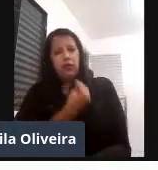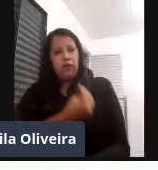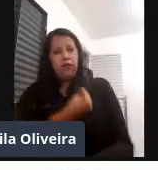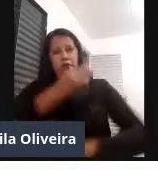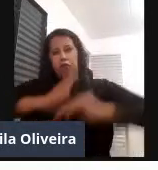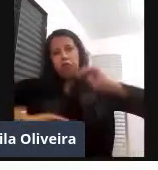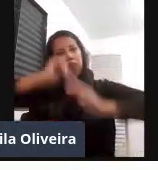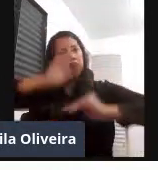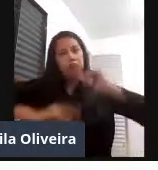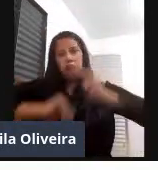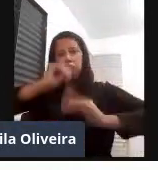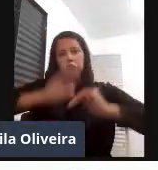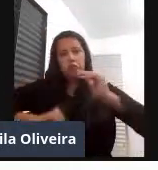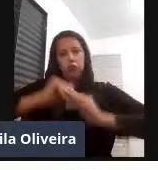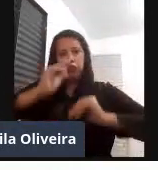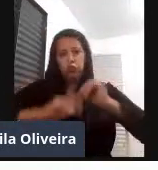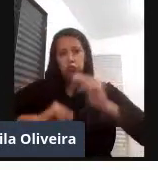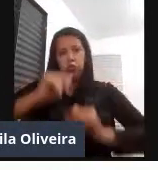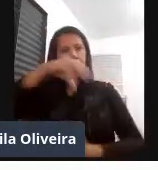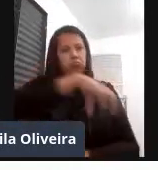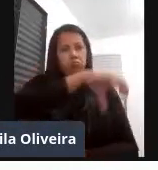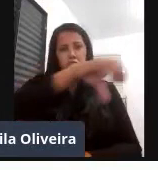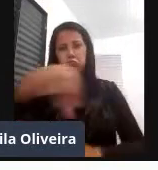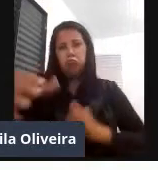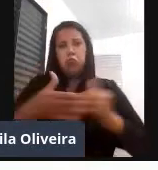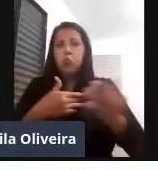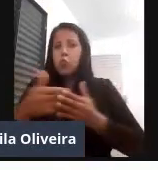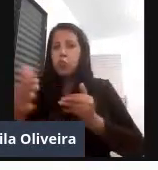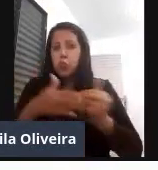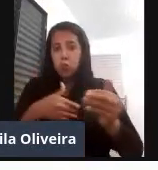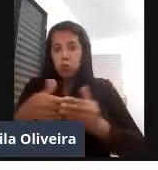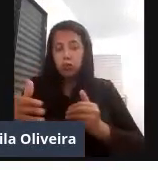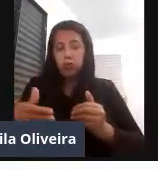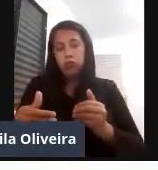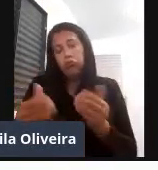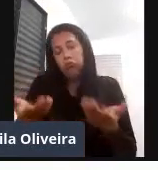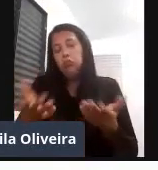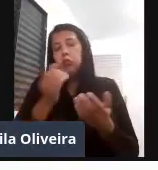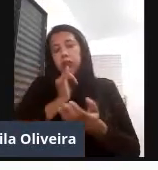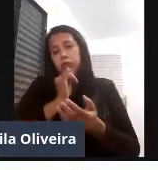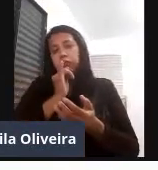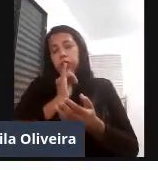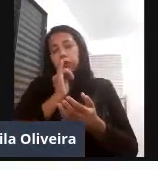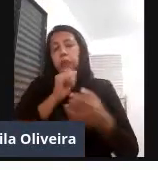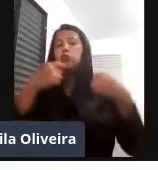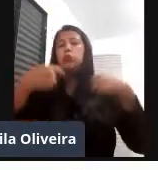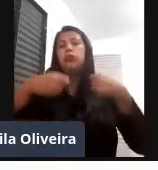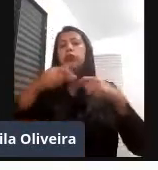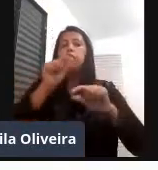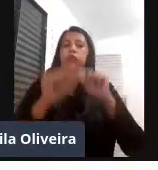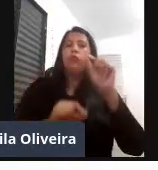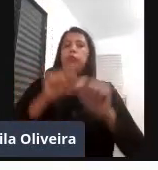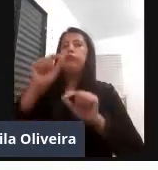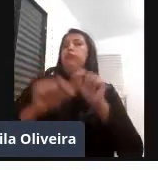seja atuando no mercado de trabalho, seja atuando dentro de uma academia, é necessário que a